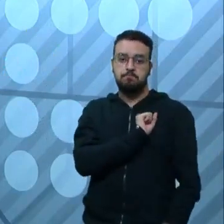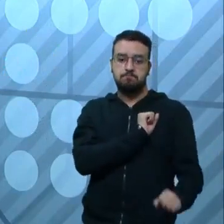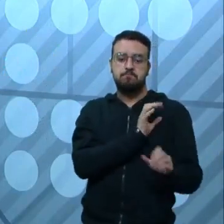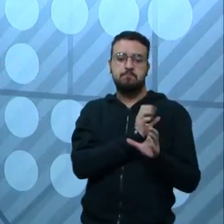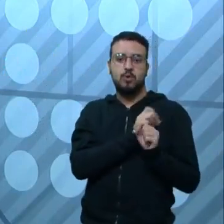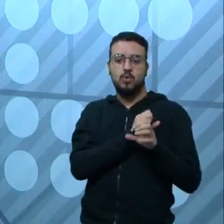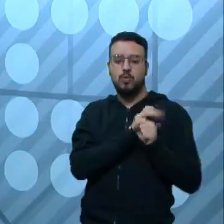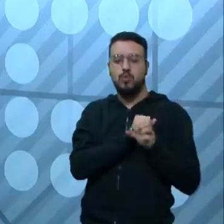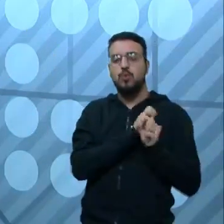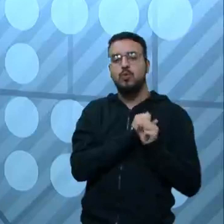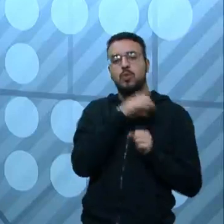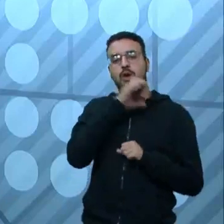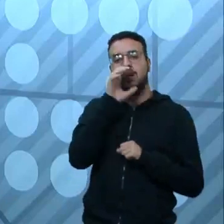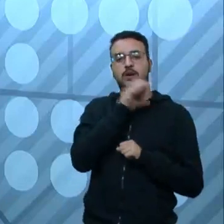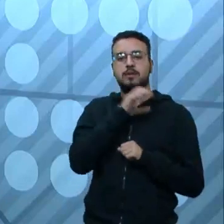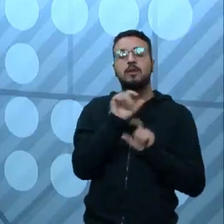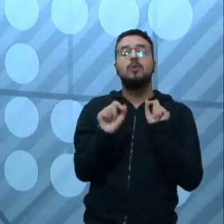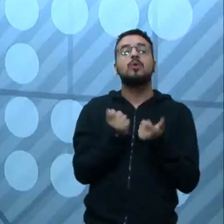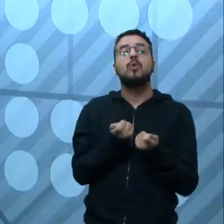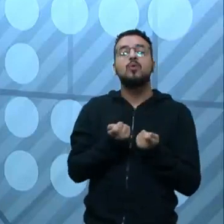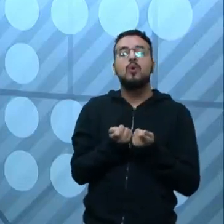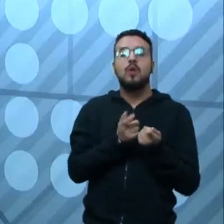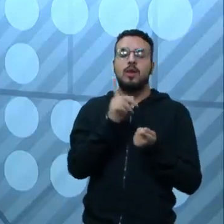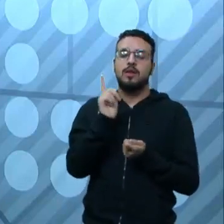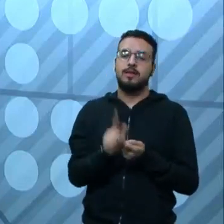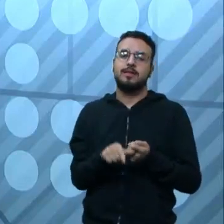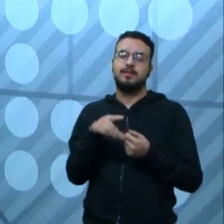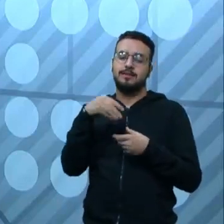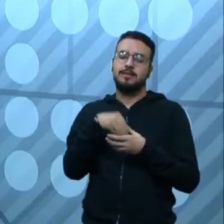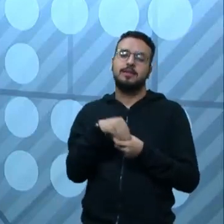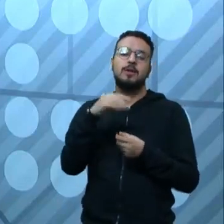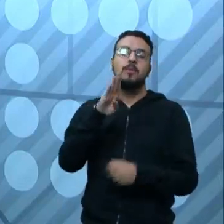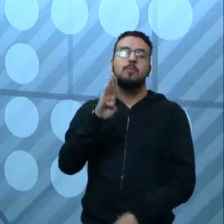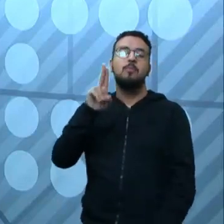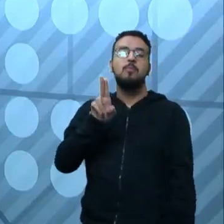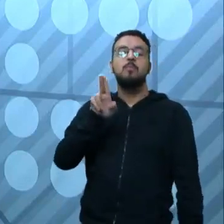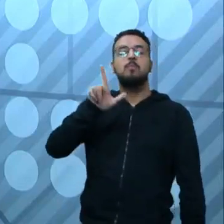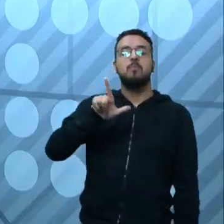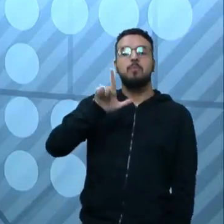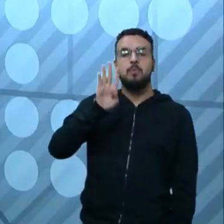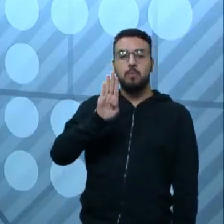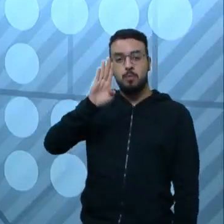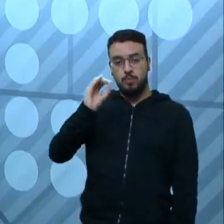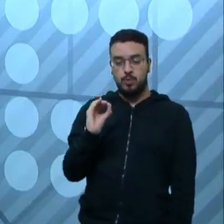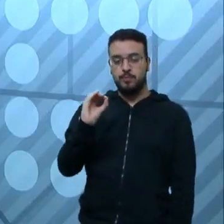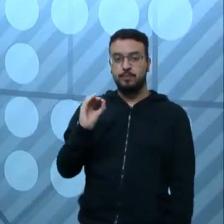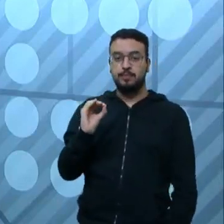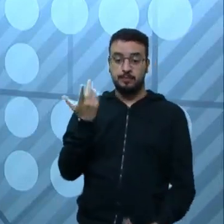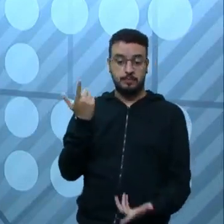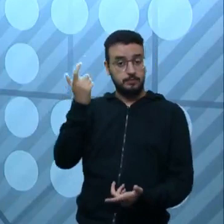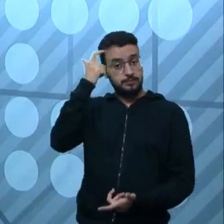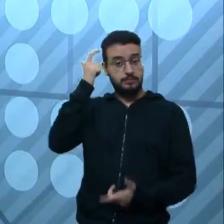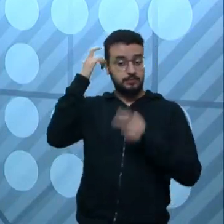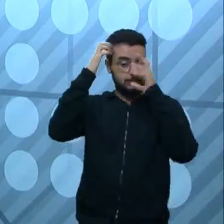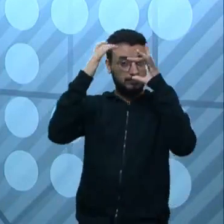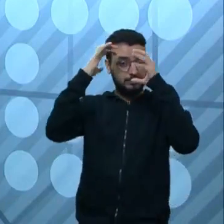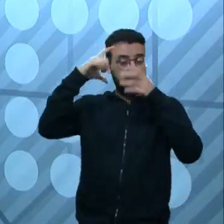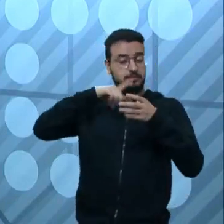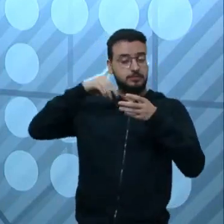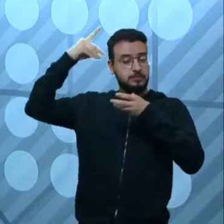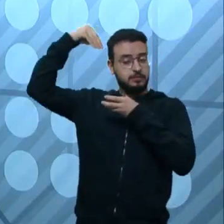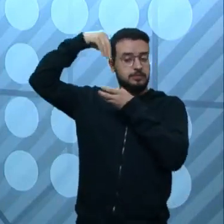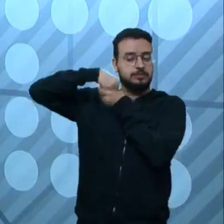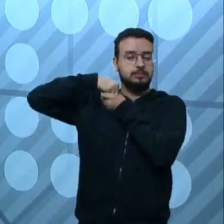isso é a estrutura que eu falei para vocês. Nós temos em nosso corpo diversas estruturas, então, que elas possuem uma